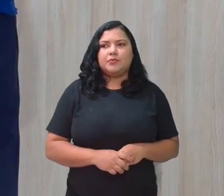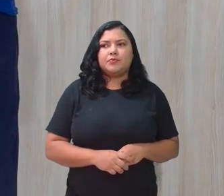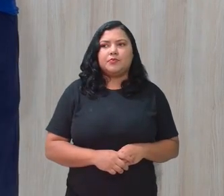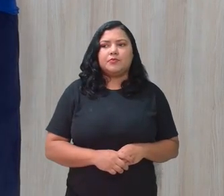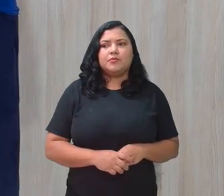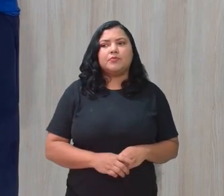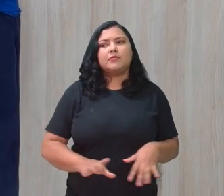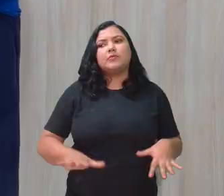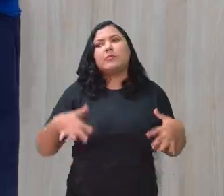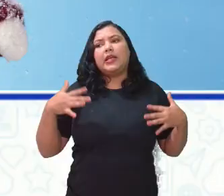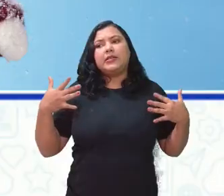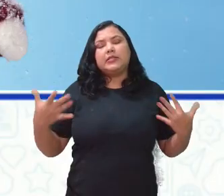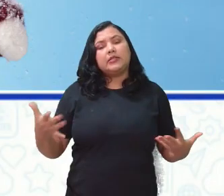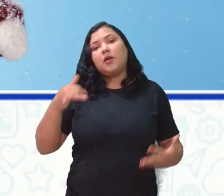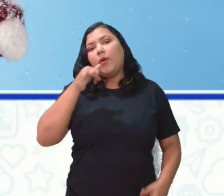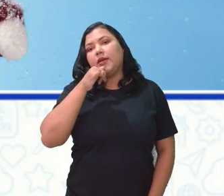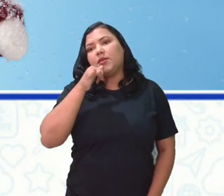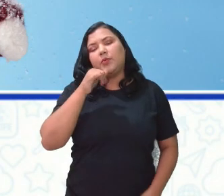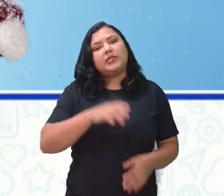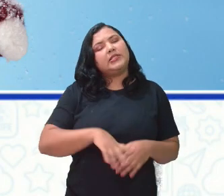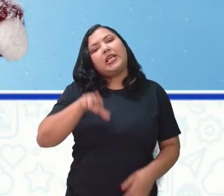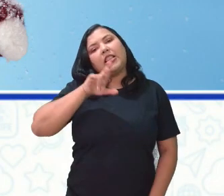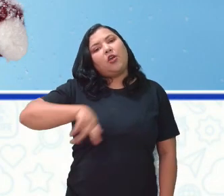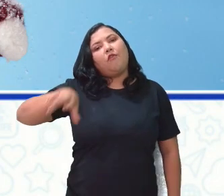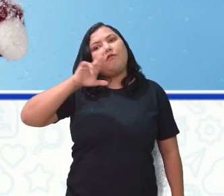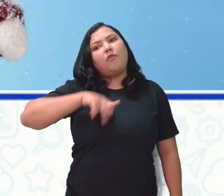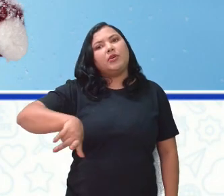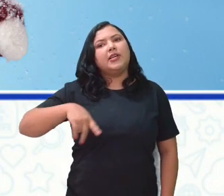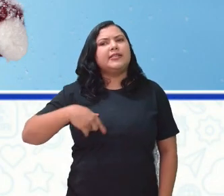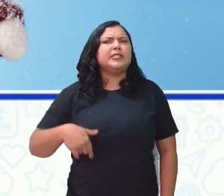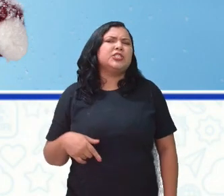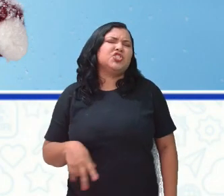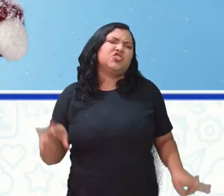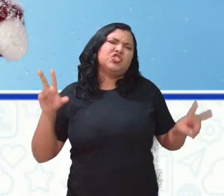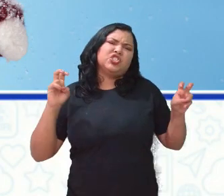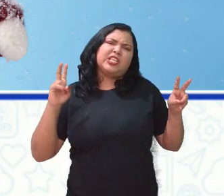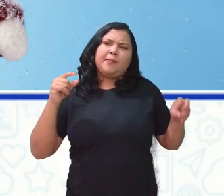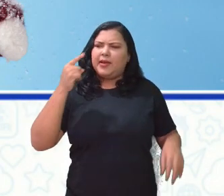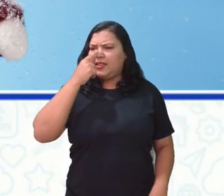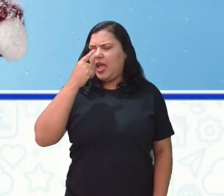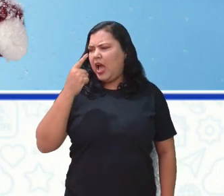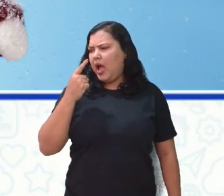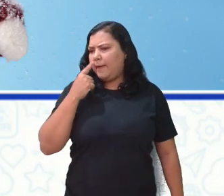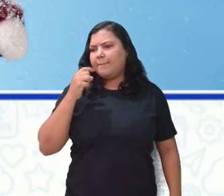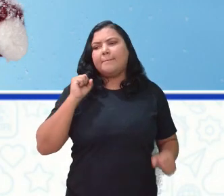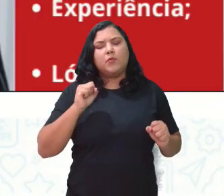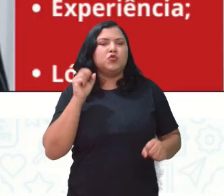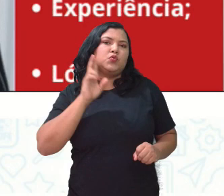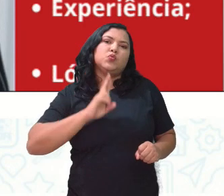E aí, se não fosse uma questão de nariz, ele poderia usar um argumento, né?